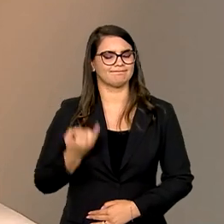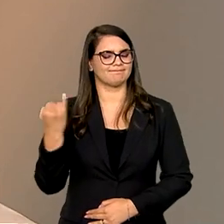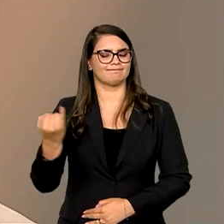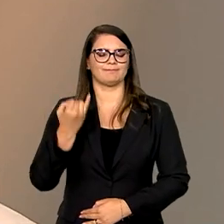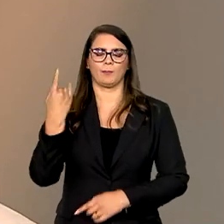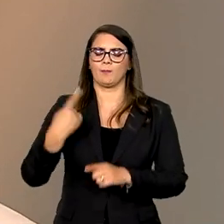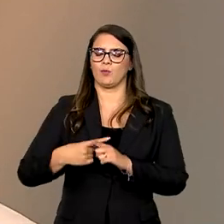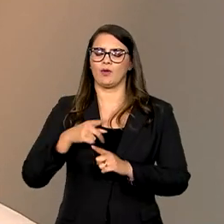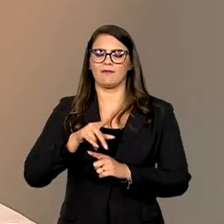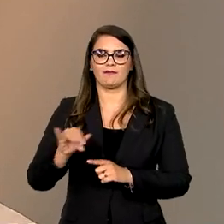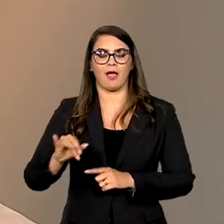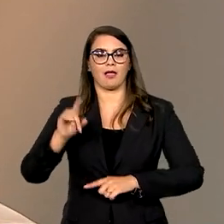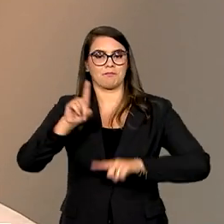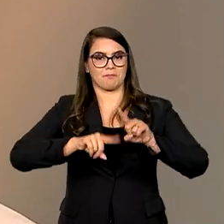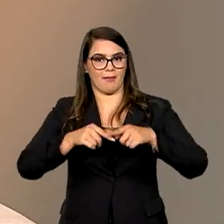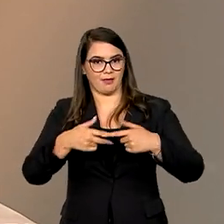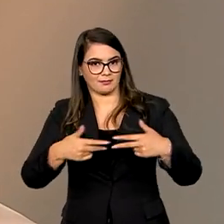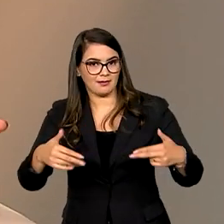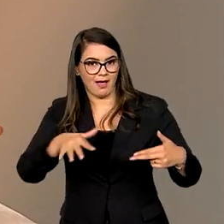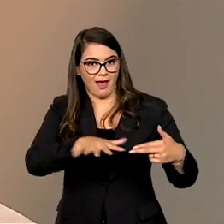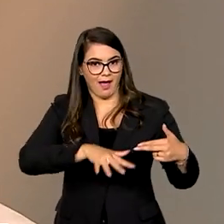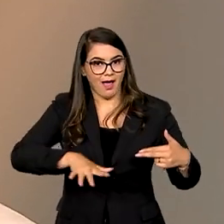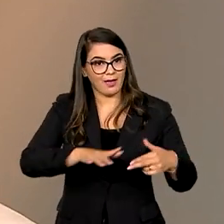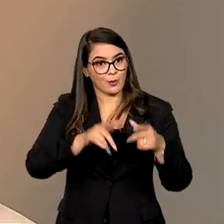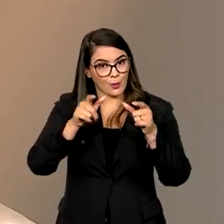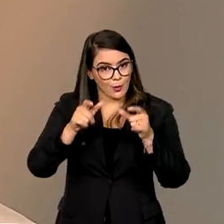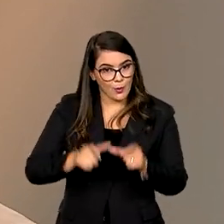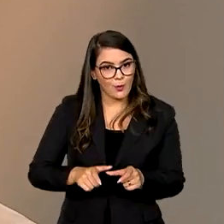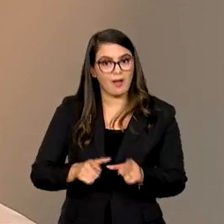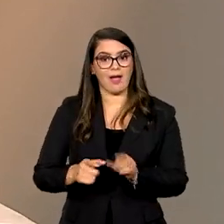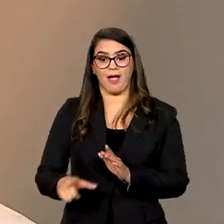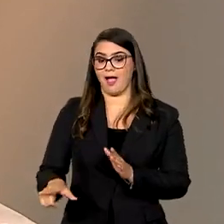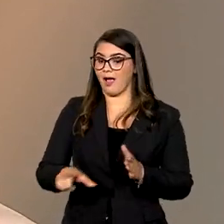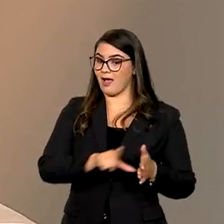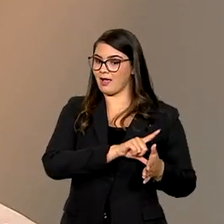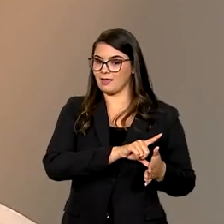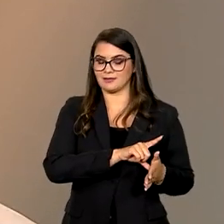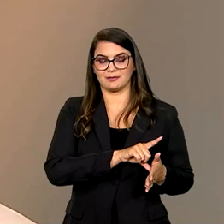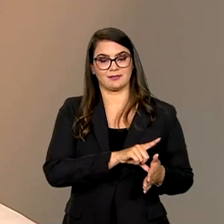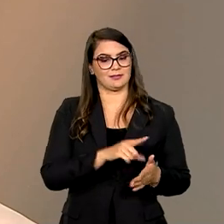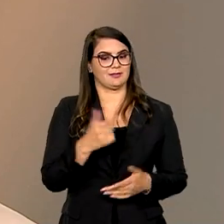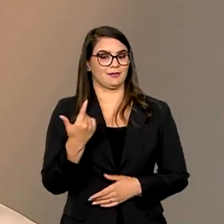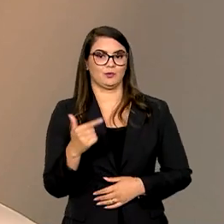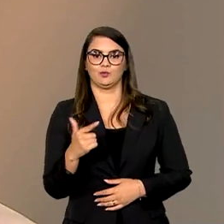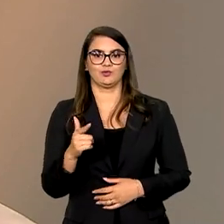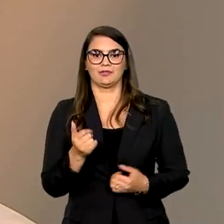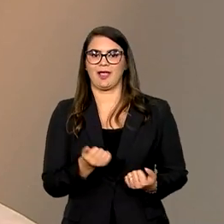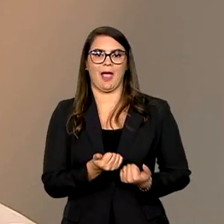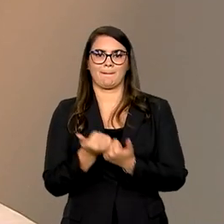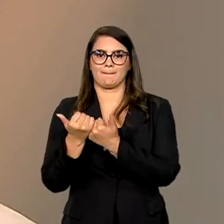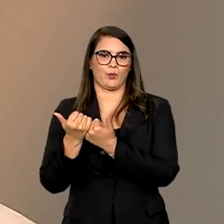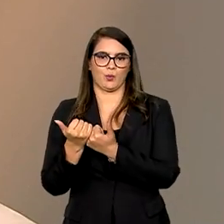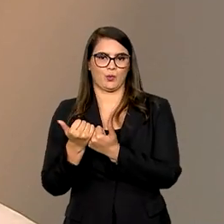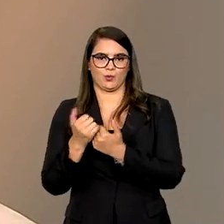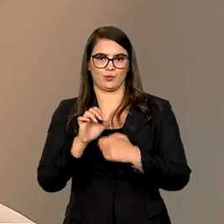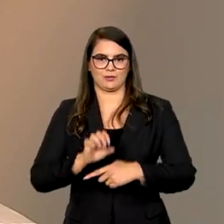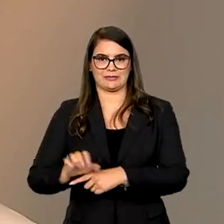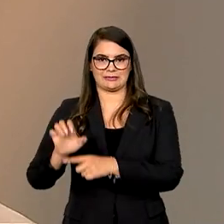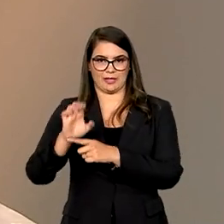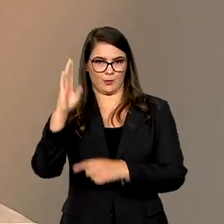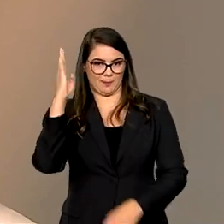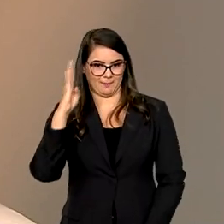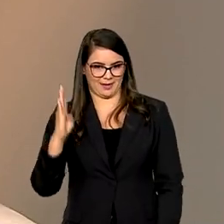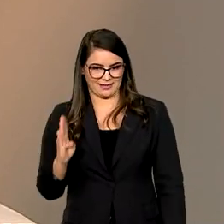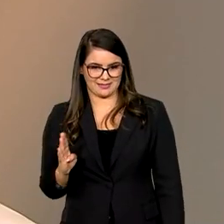vai instrumentalizar áreas, territórios que anteriormente não tinham essa assistência do Estado